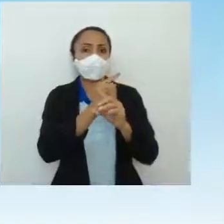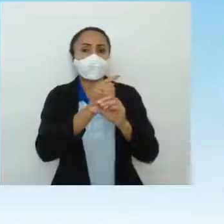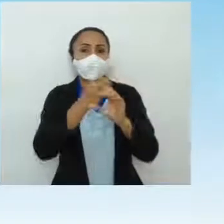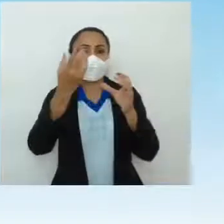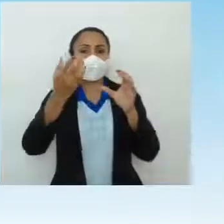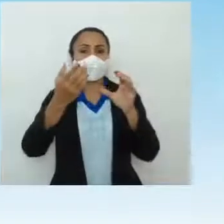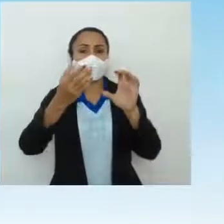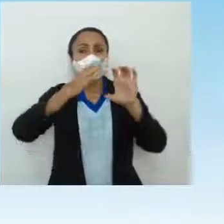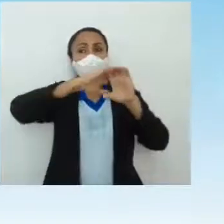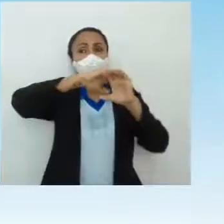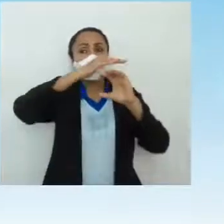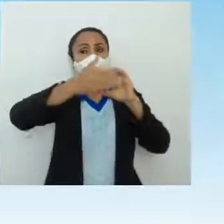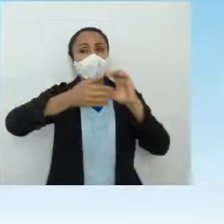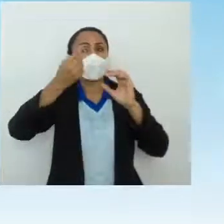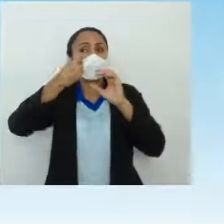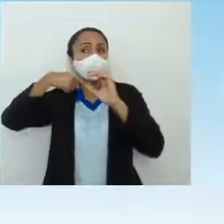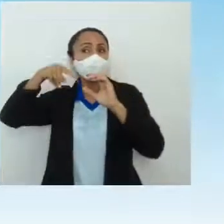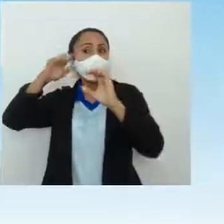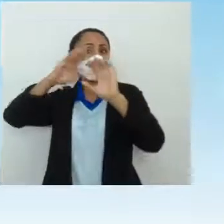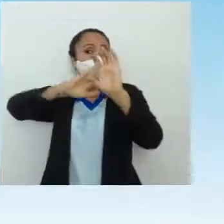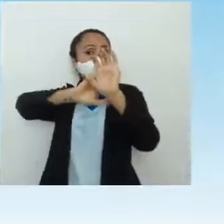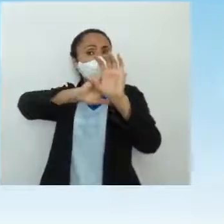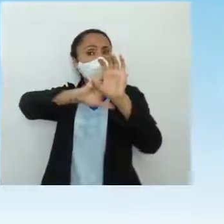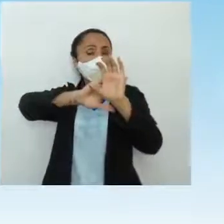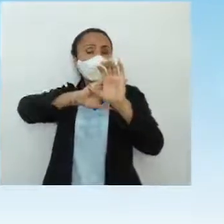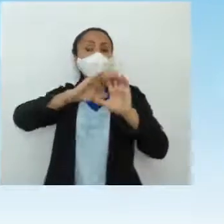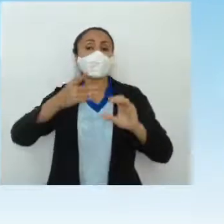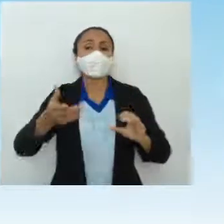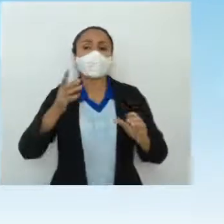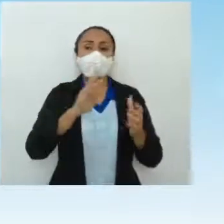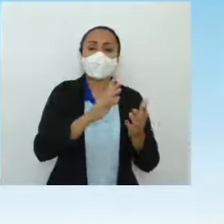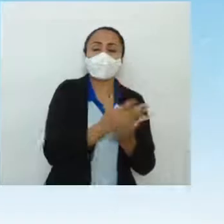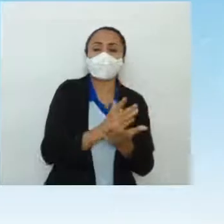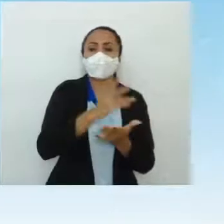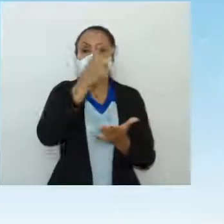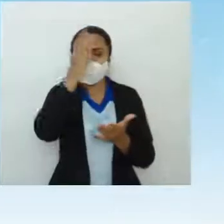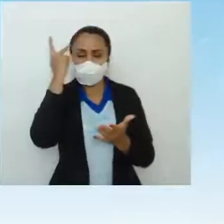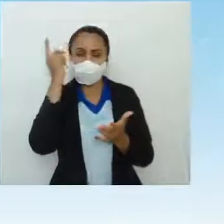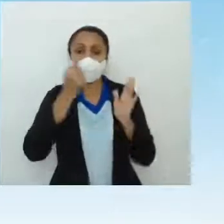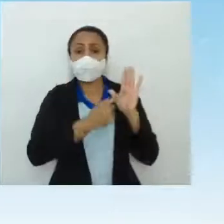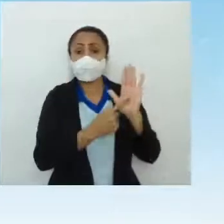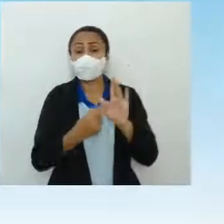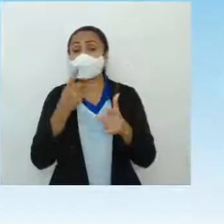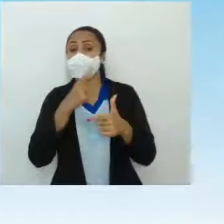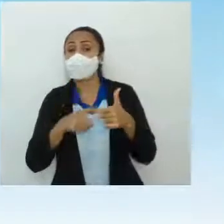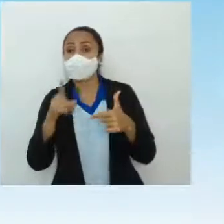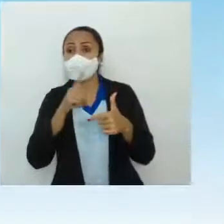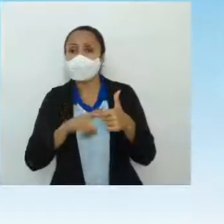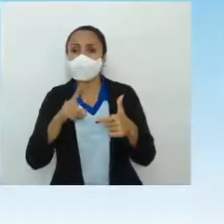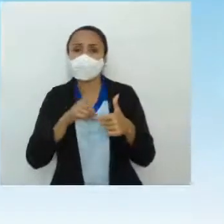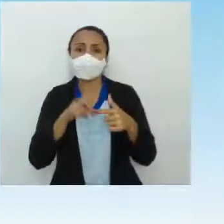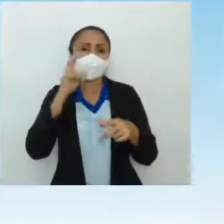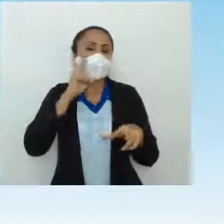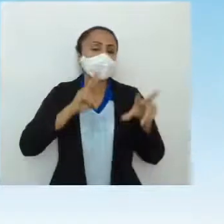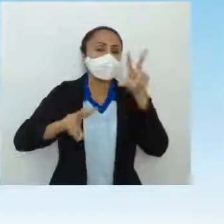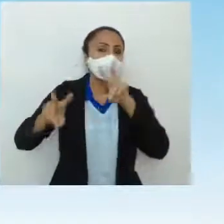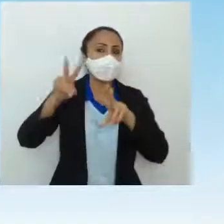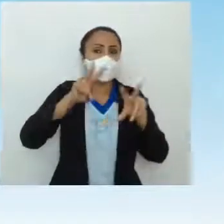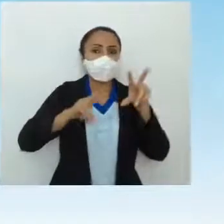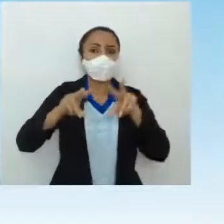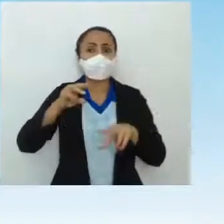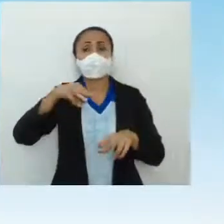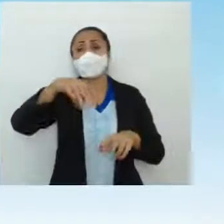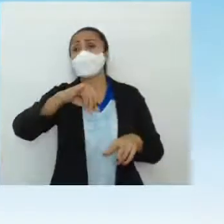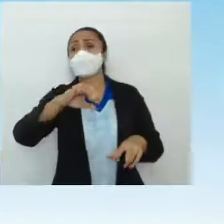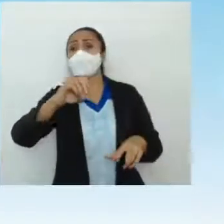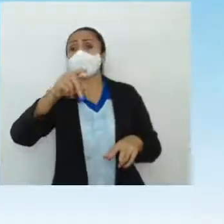é insensível à luz. Algumas pessoas elas apresentam problemas de visão como